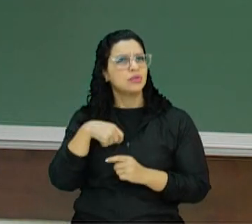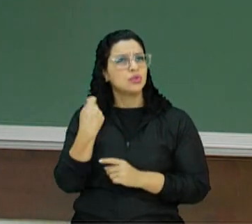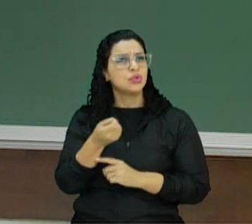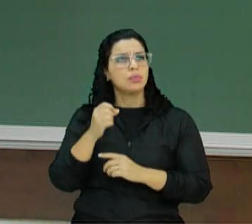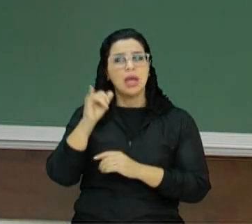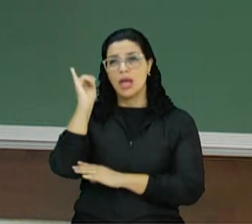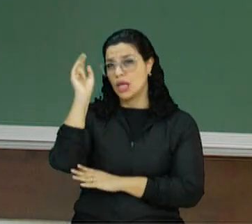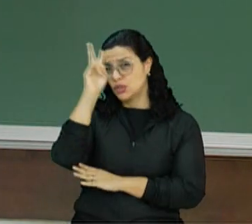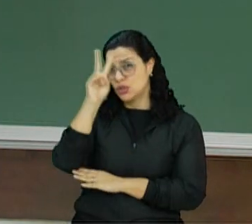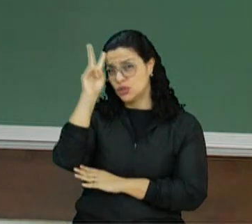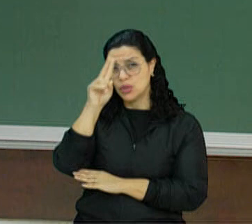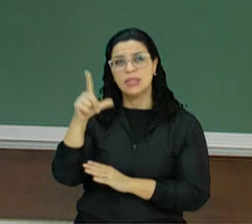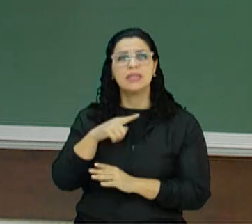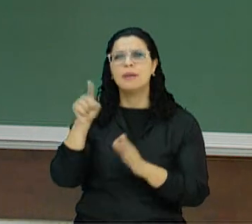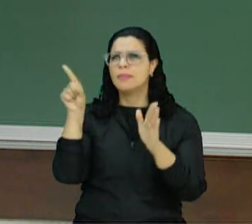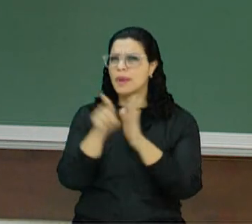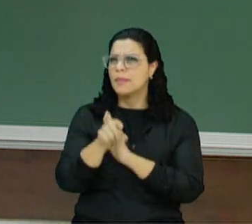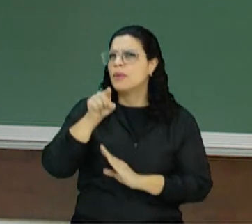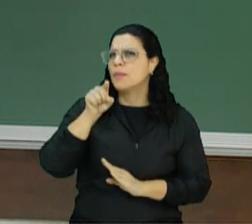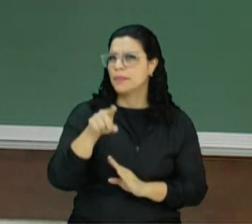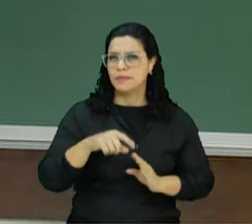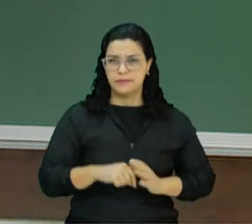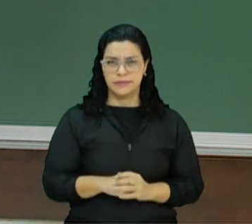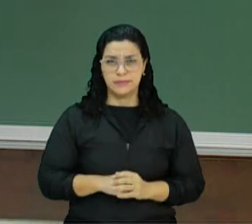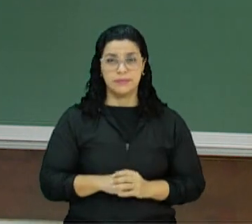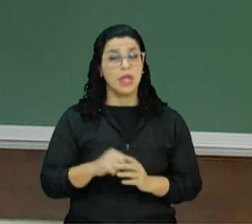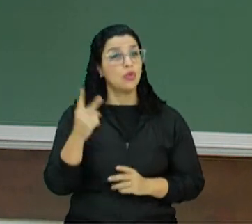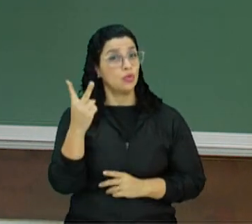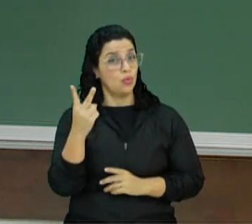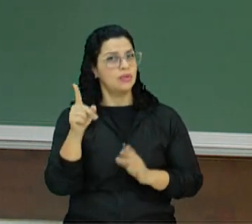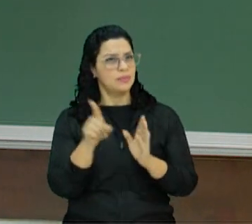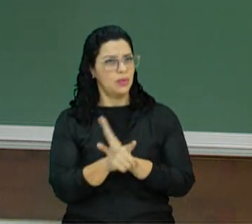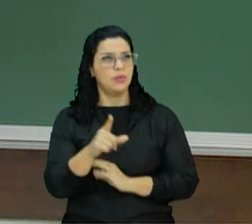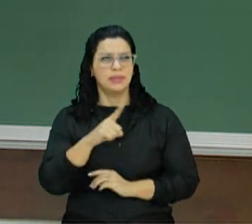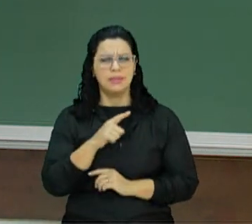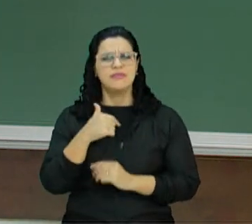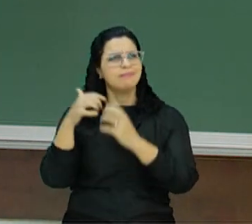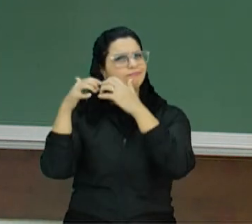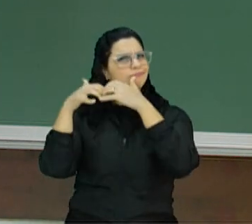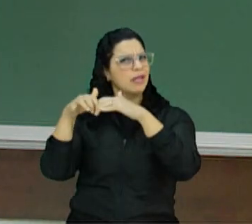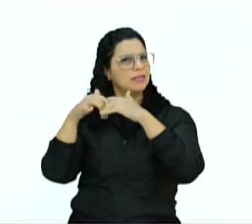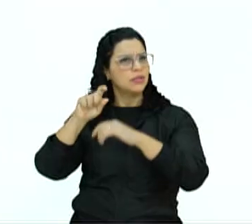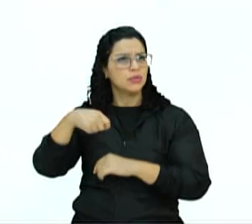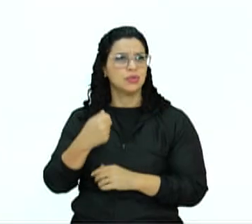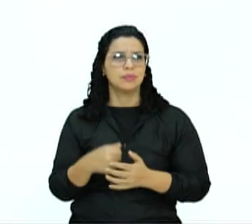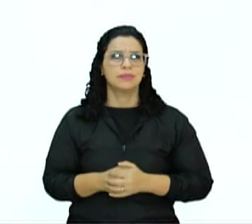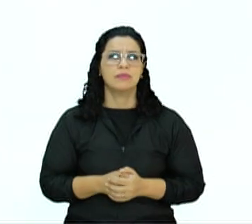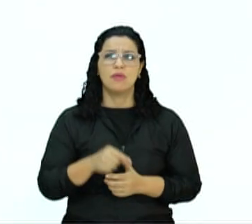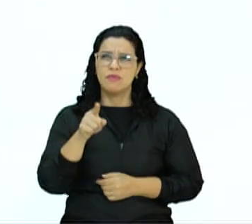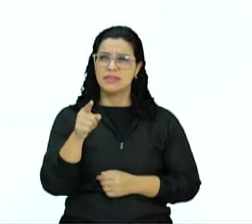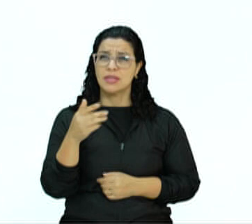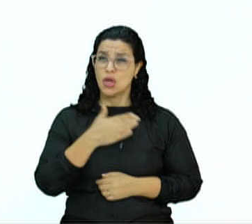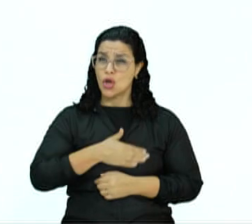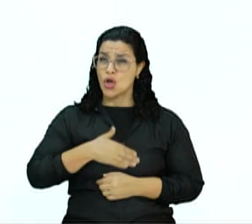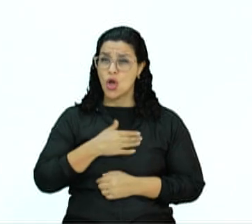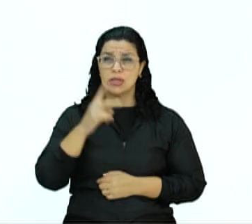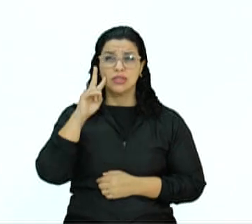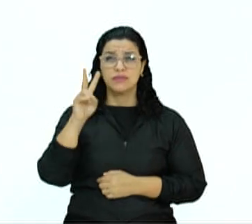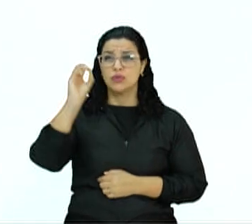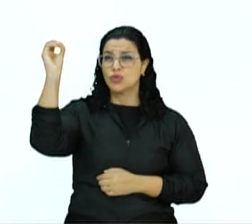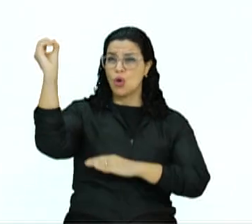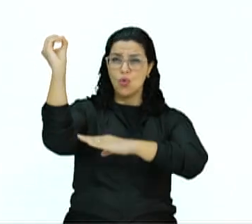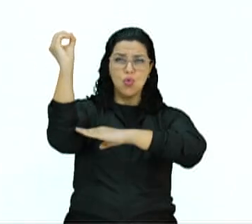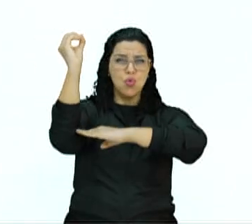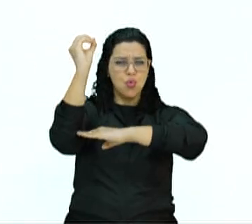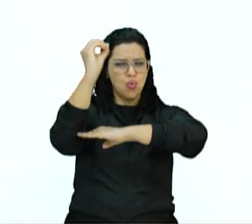conto. E eu tenho aqui uma pergunta para vocês, aliás, duas perguntas para vocês refletirem. Você gosta de ver o pôr do